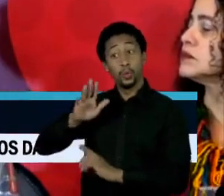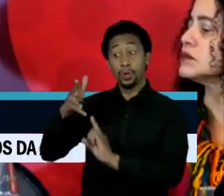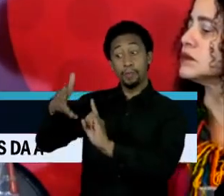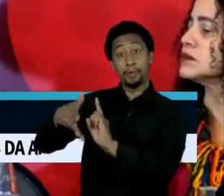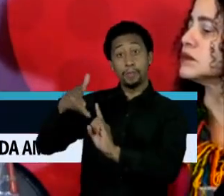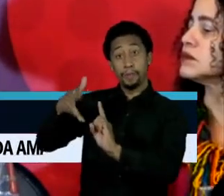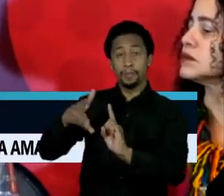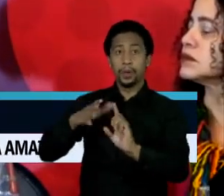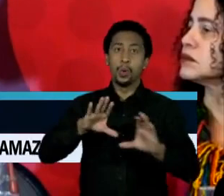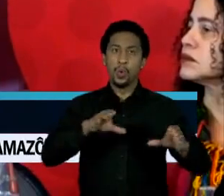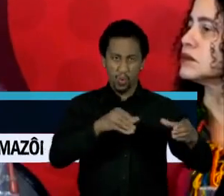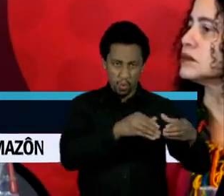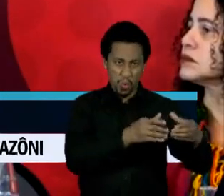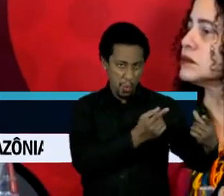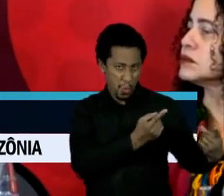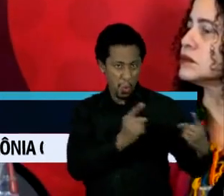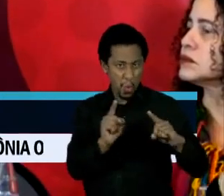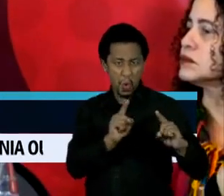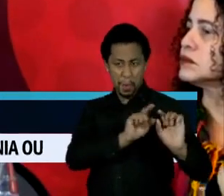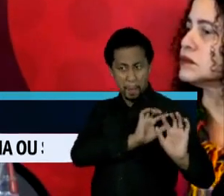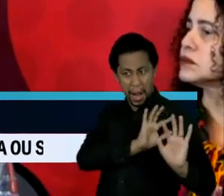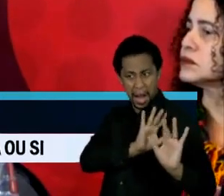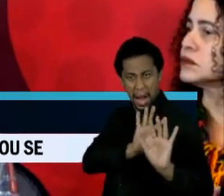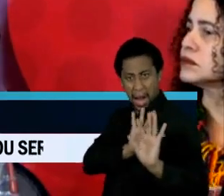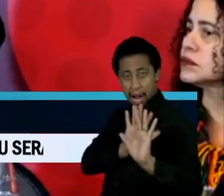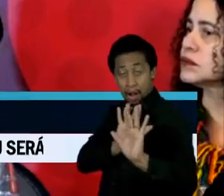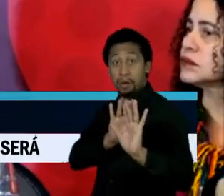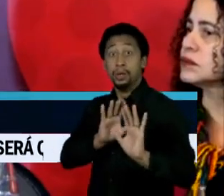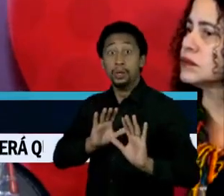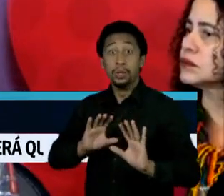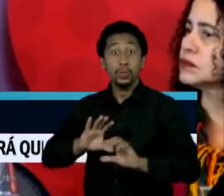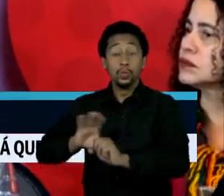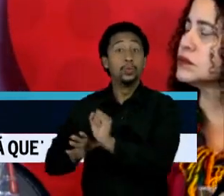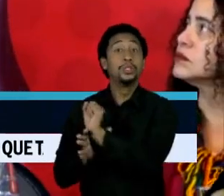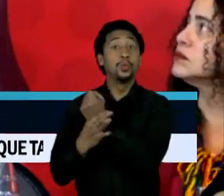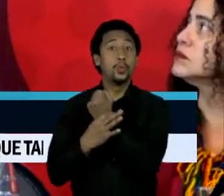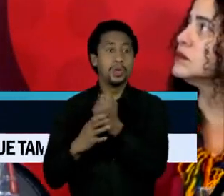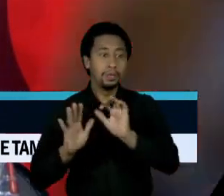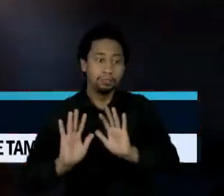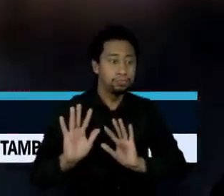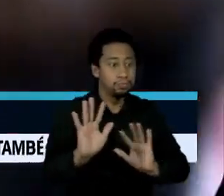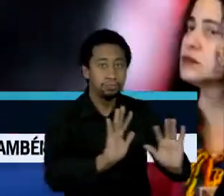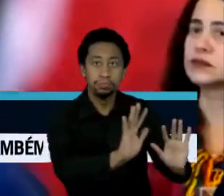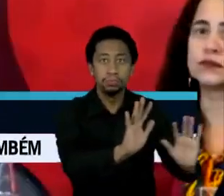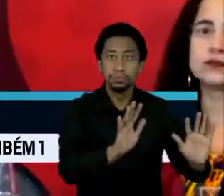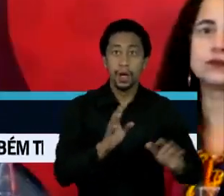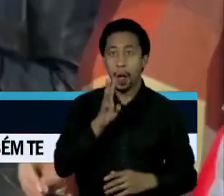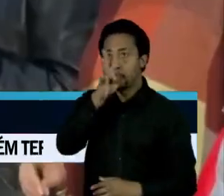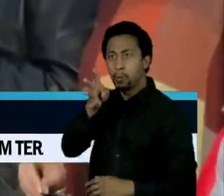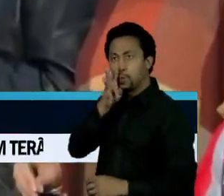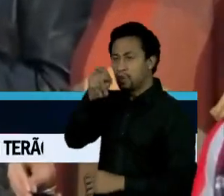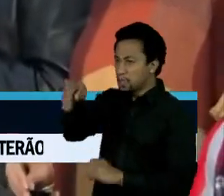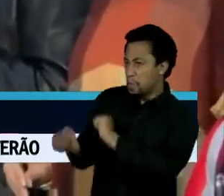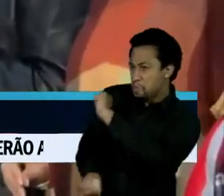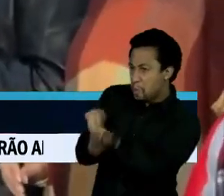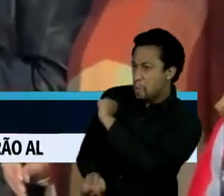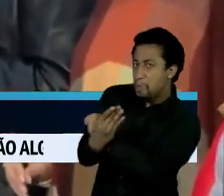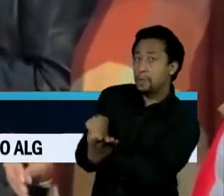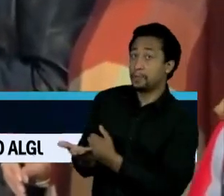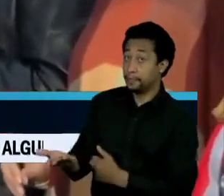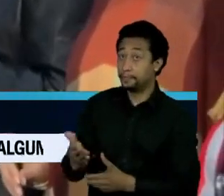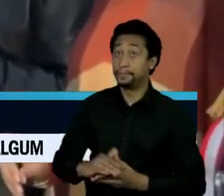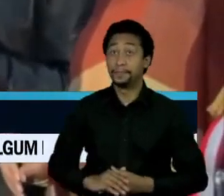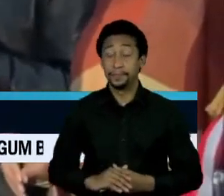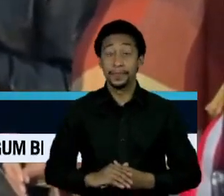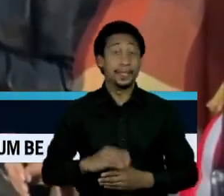expulsaram o manifestante que ia em direção ao ex-presidente, o acusando de ser corrupto. Sem vocês. E Ciro Gomes, do